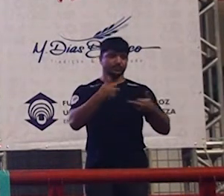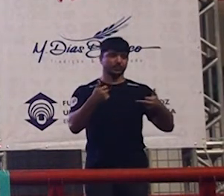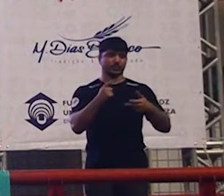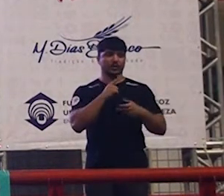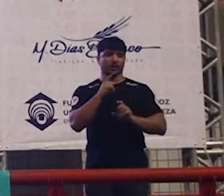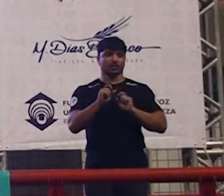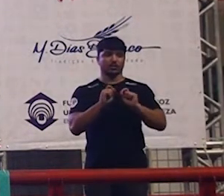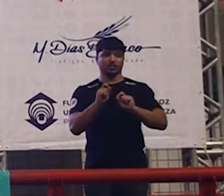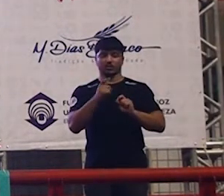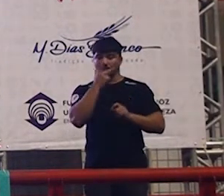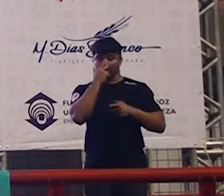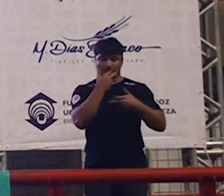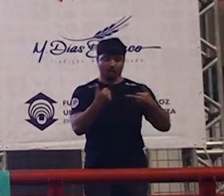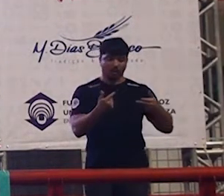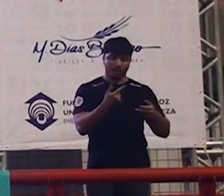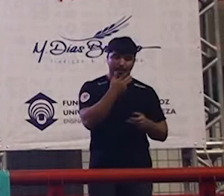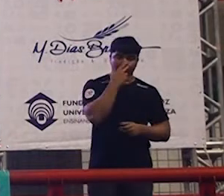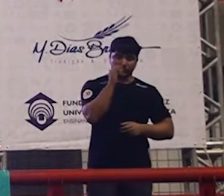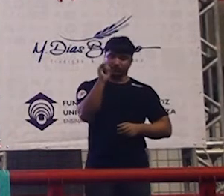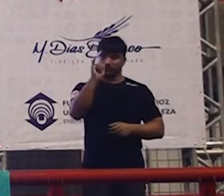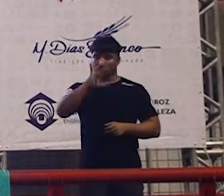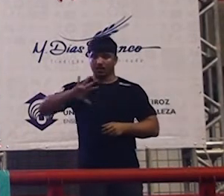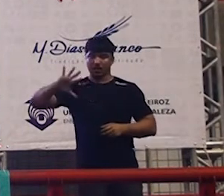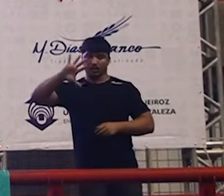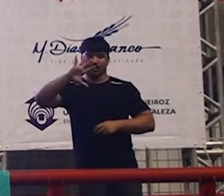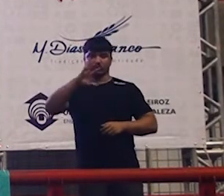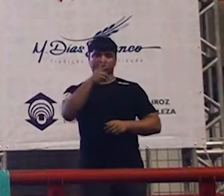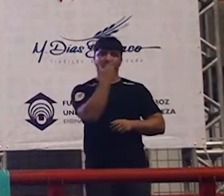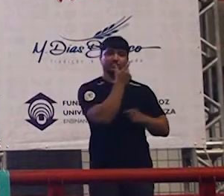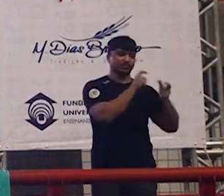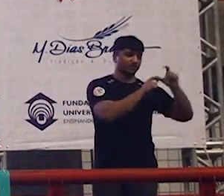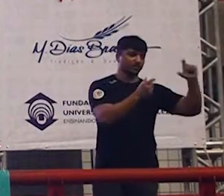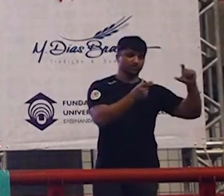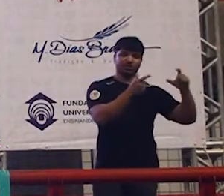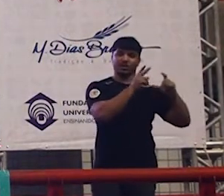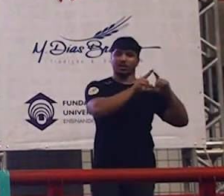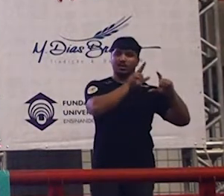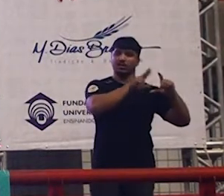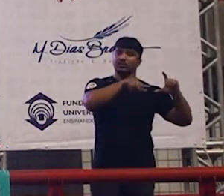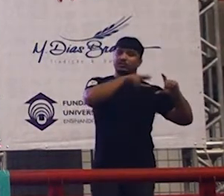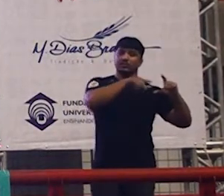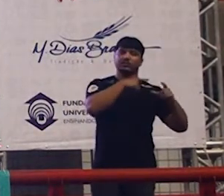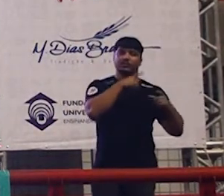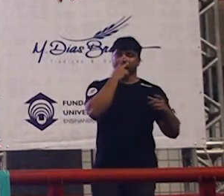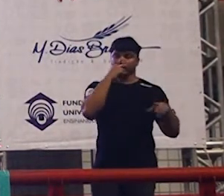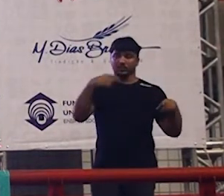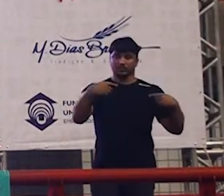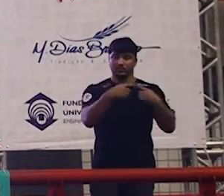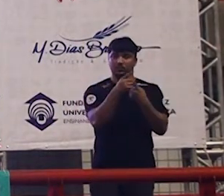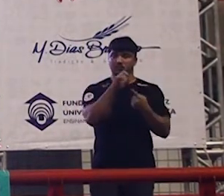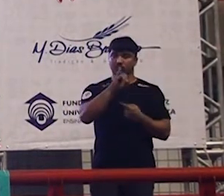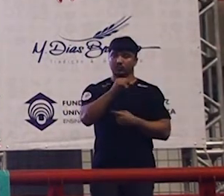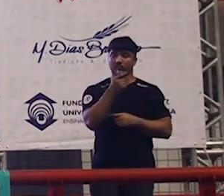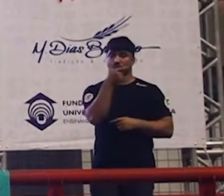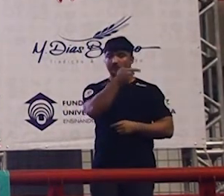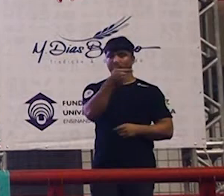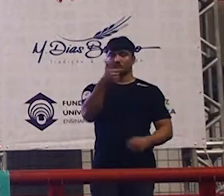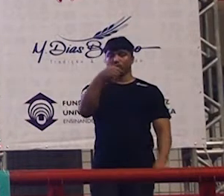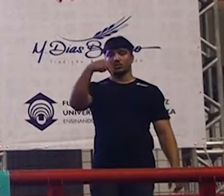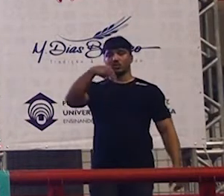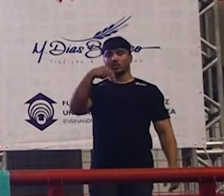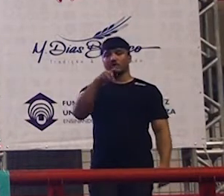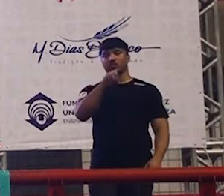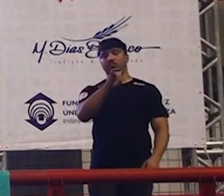A relação da linguagem verbal e não verbal da charge, associada à data em que ela foi publicada, 22 de